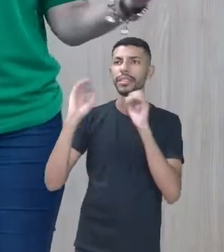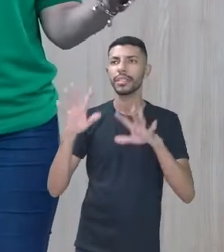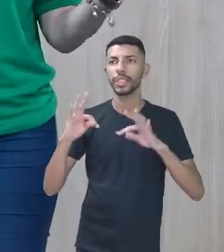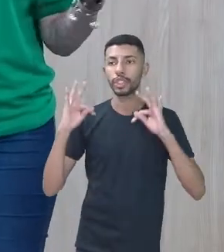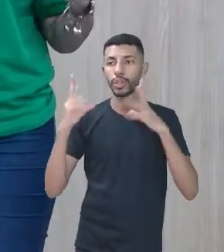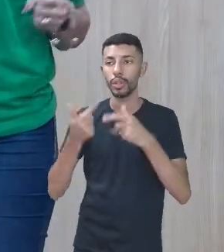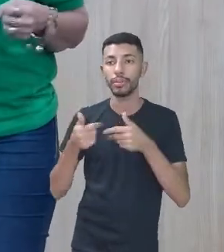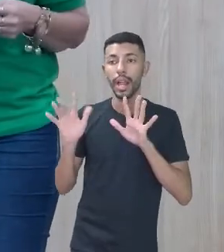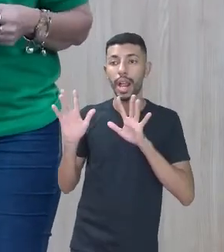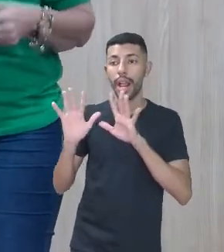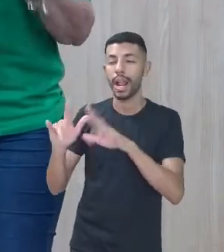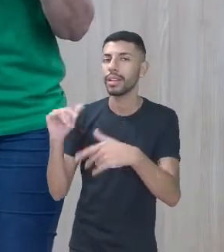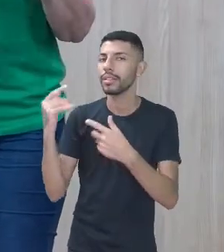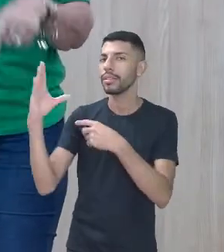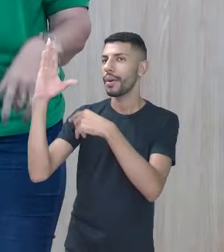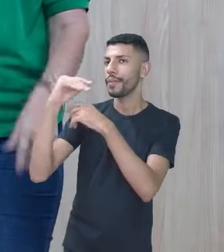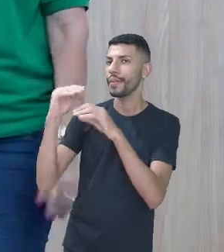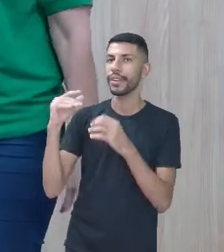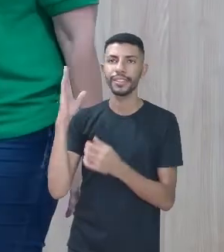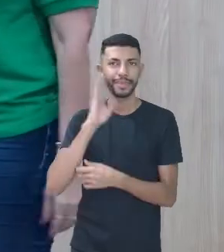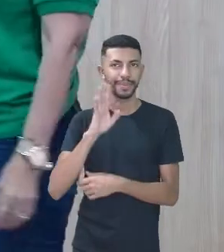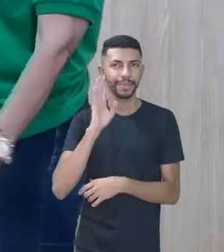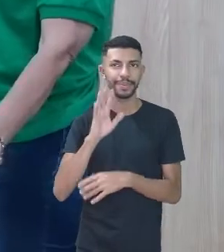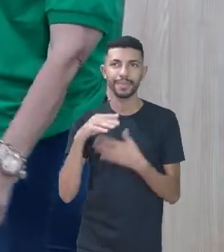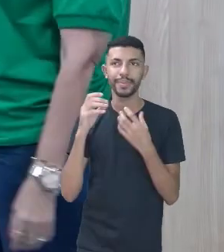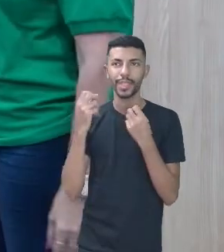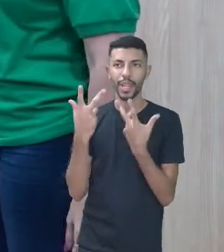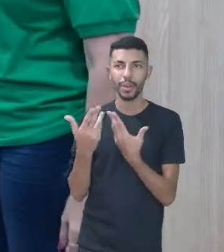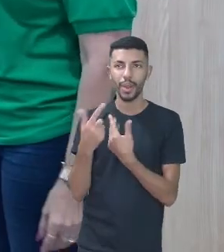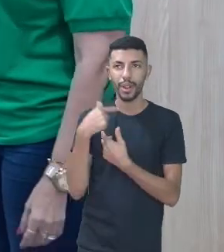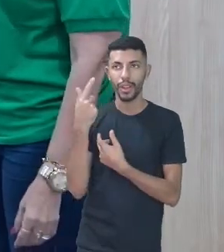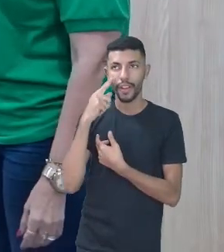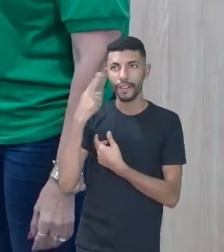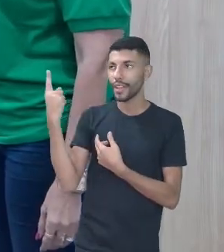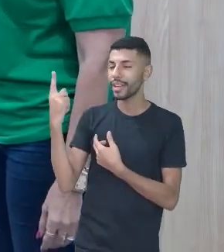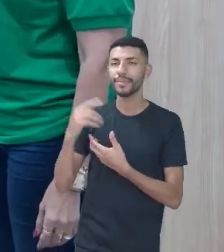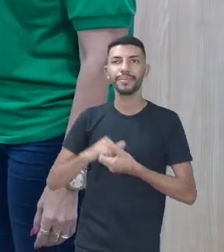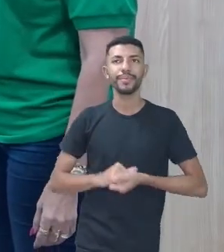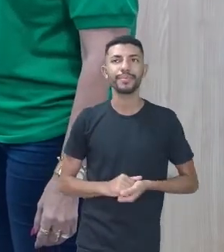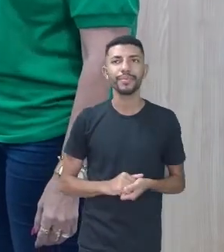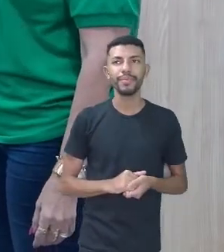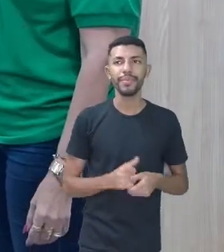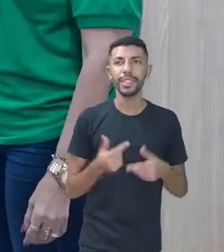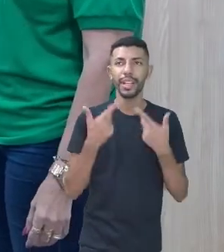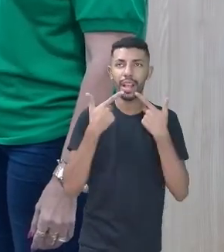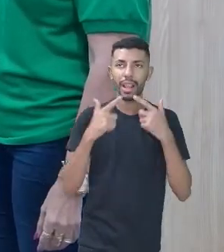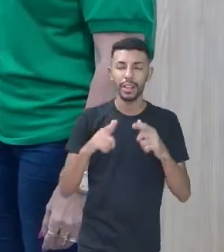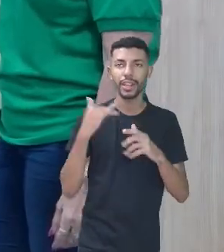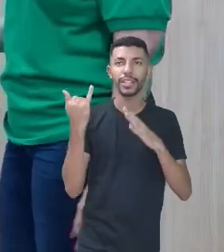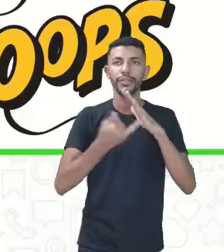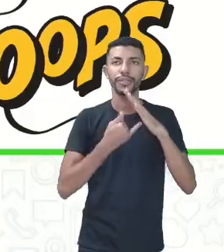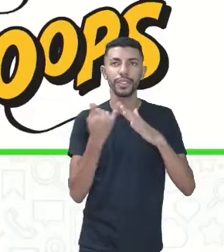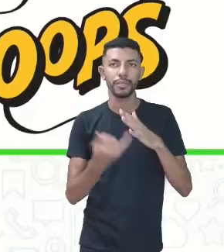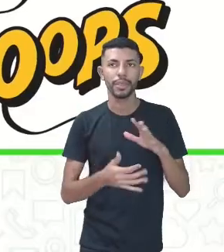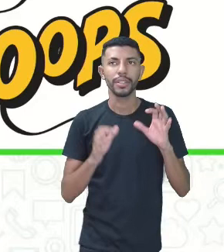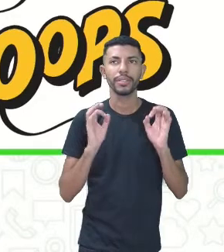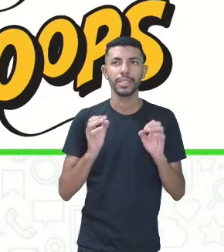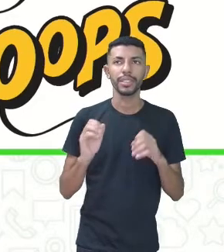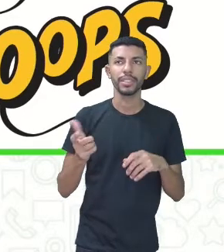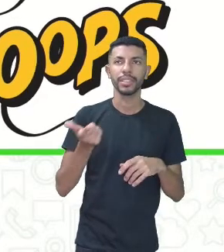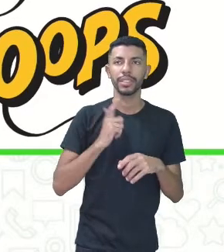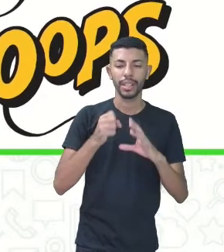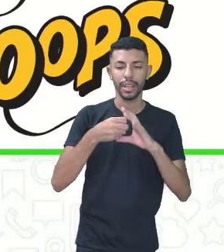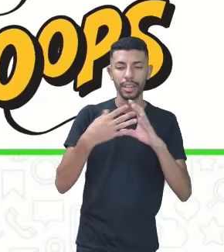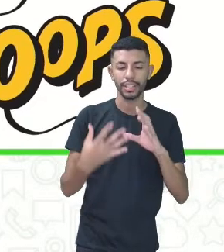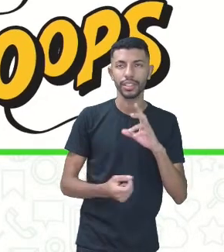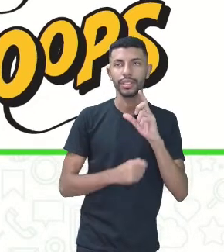vai, todo mundo corre para tirar aquela foto bem bacana, como nós estamos vendo aqui. A linguagem informal,